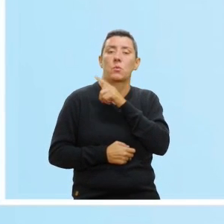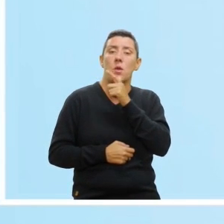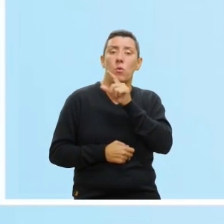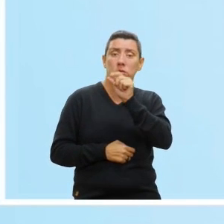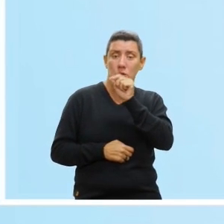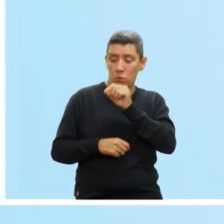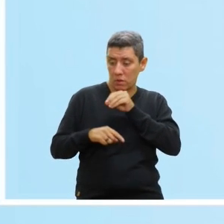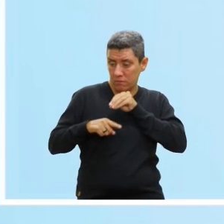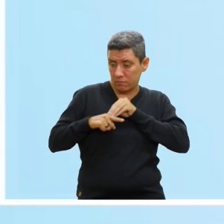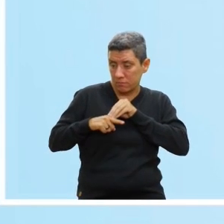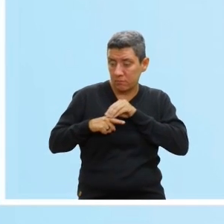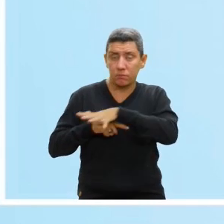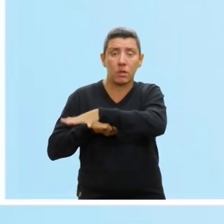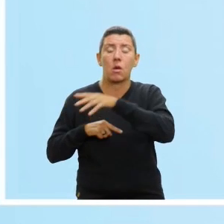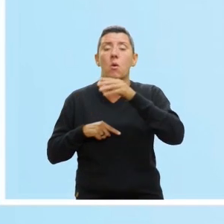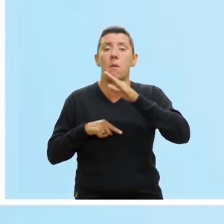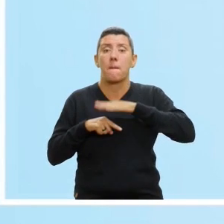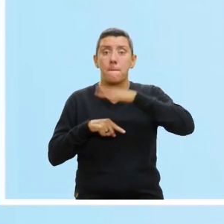Então quanto mais você vai agregando